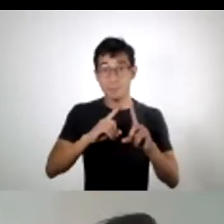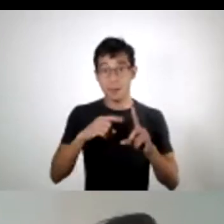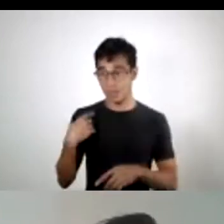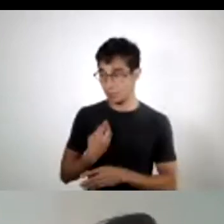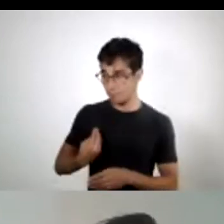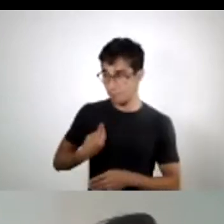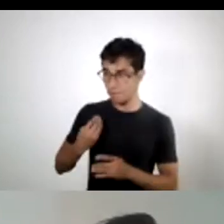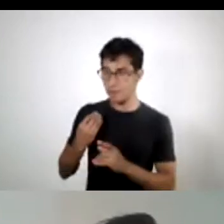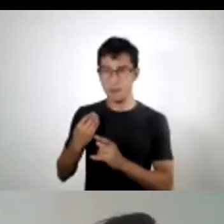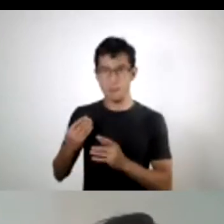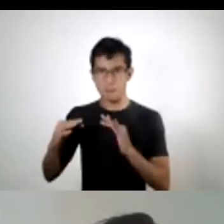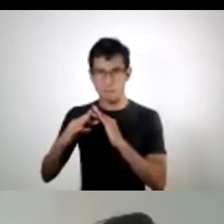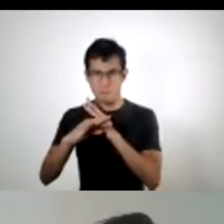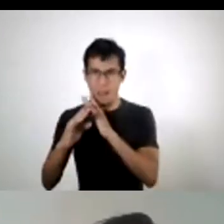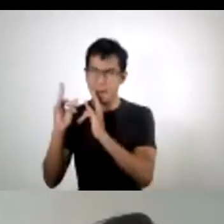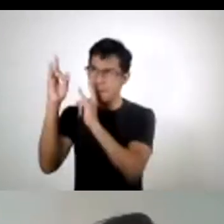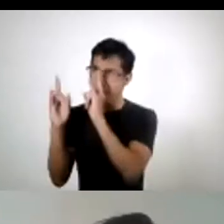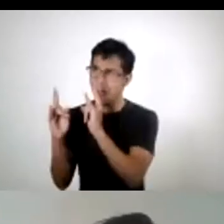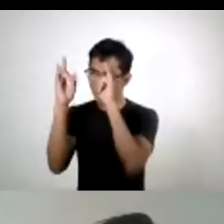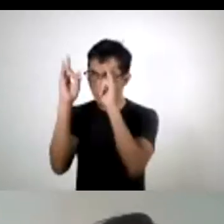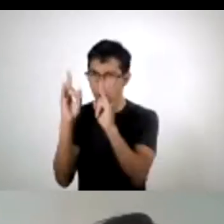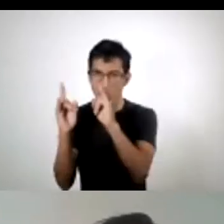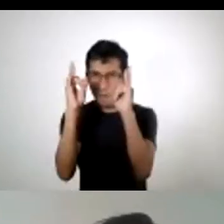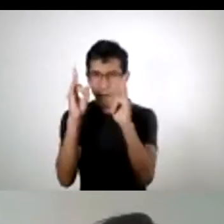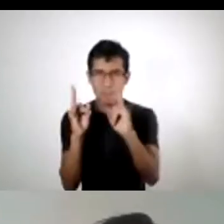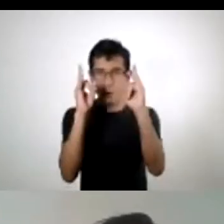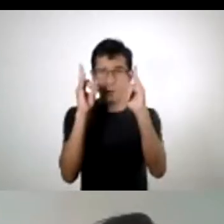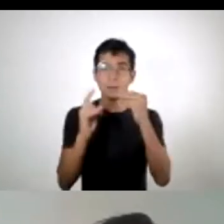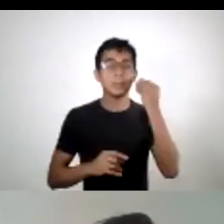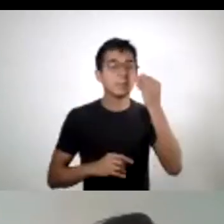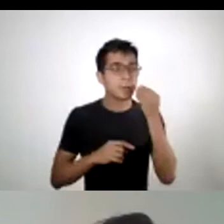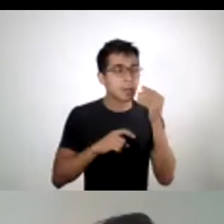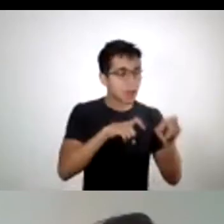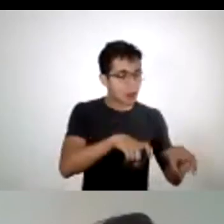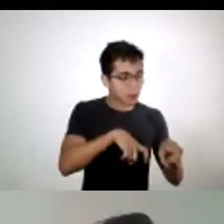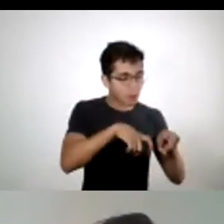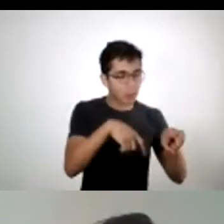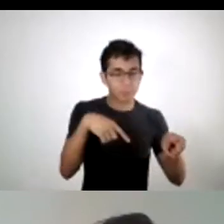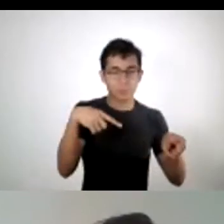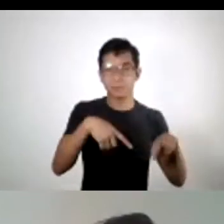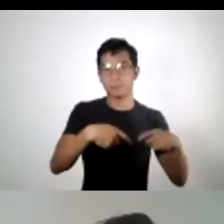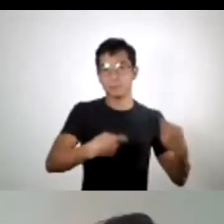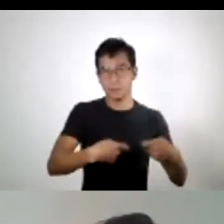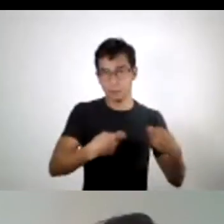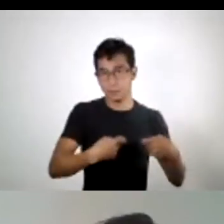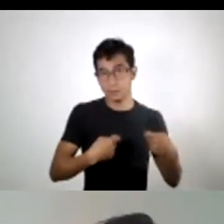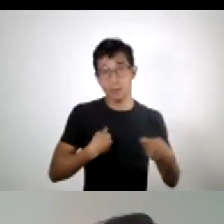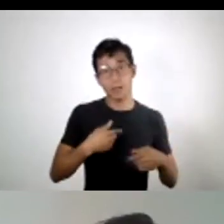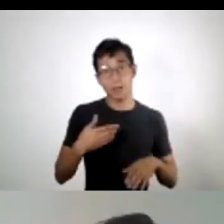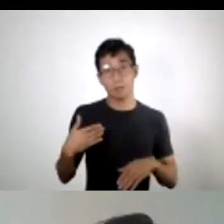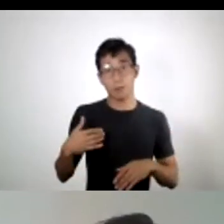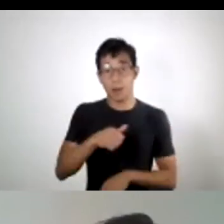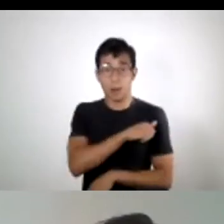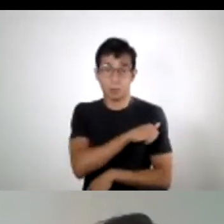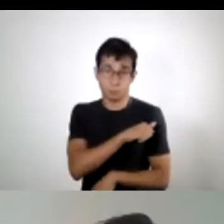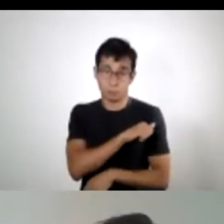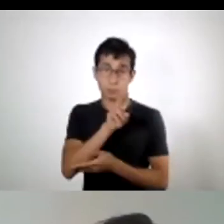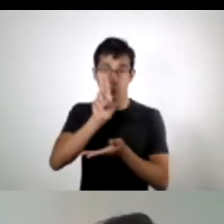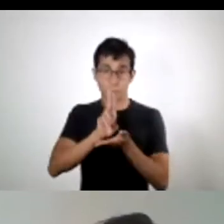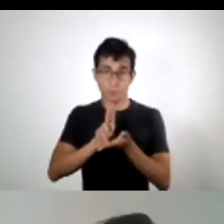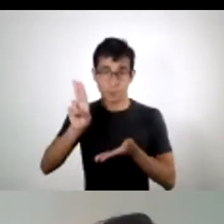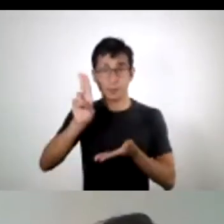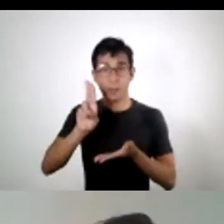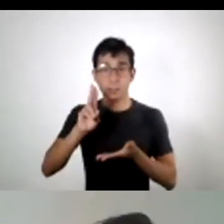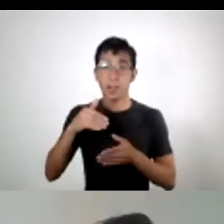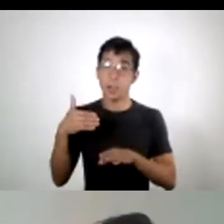de pedra, é necessário esse discurso. Então, eu fui como uma estudante universitária, e